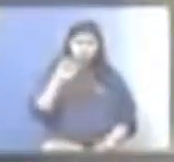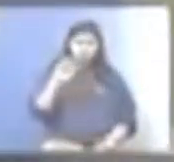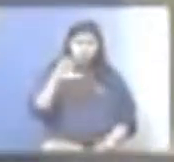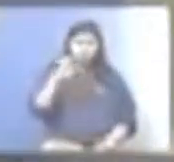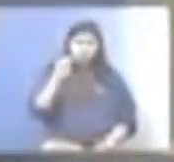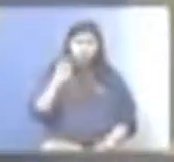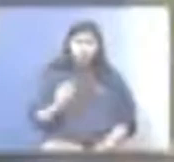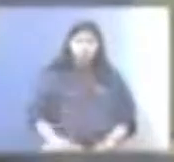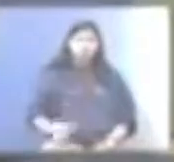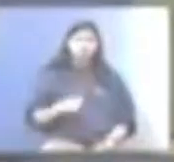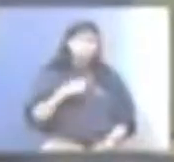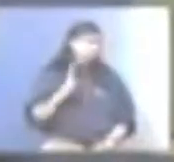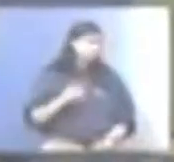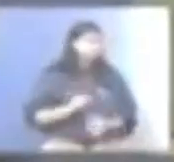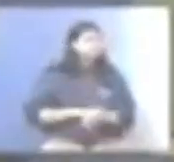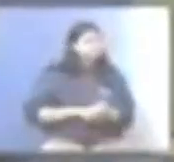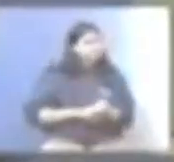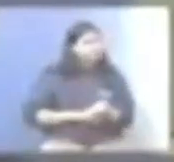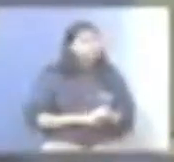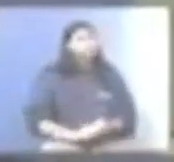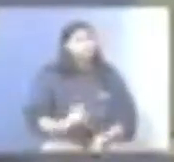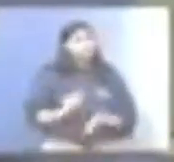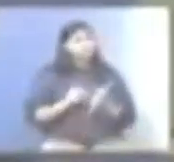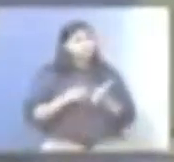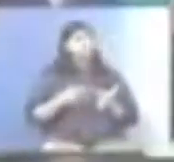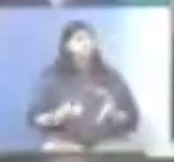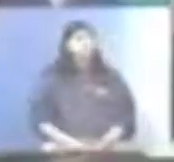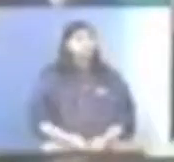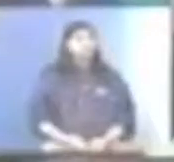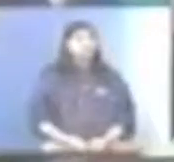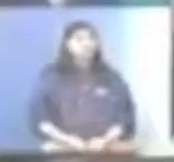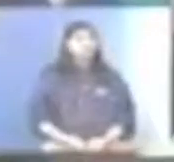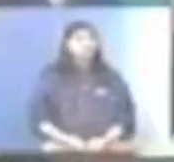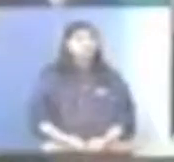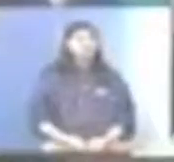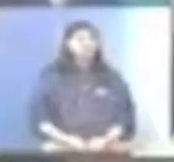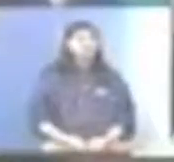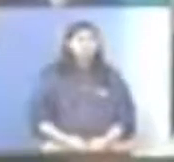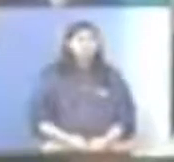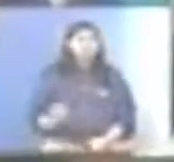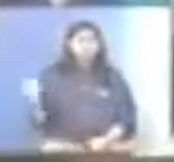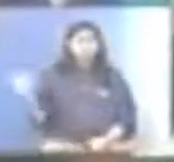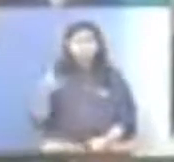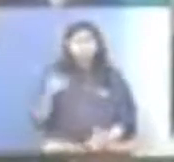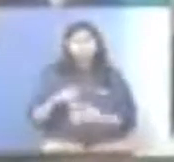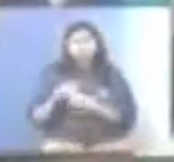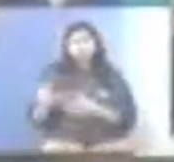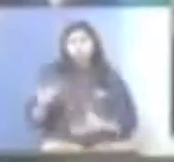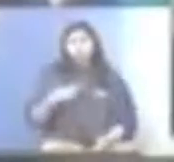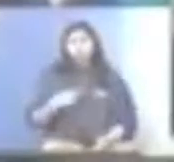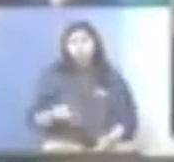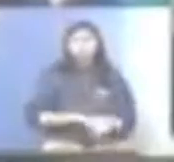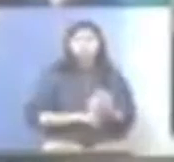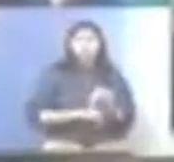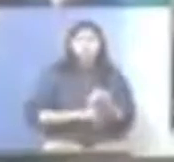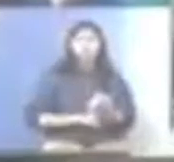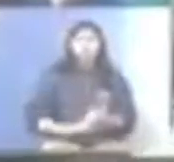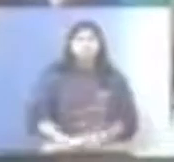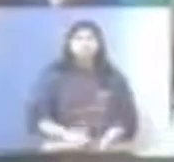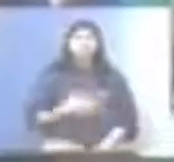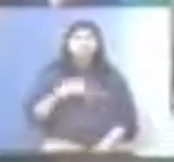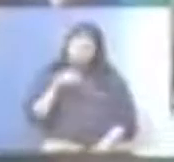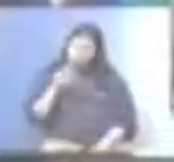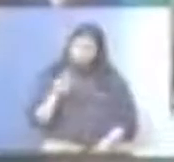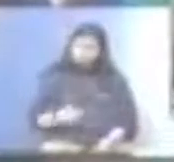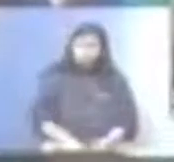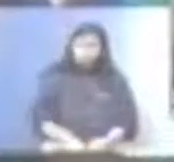me irritava. Não é verdade? Que o sol não se ponha sobre o vosso recente. Meu irmão,